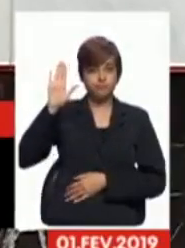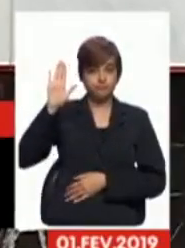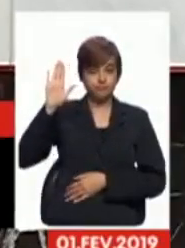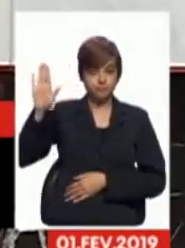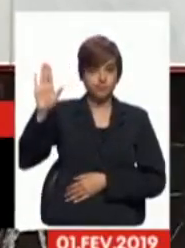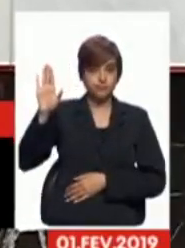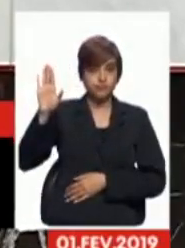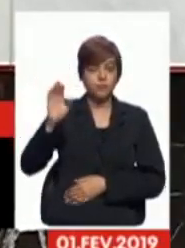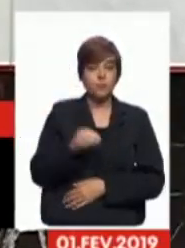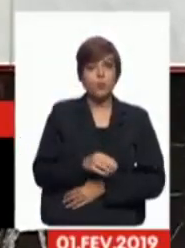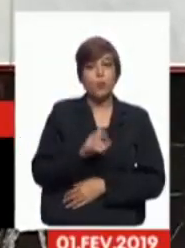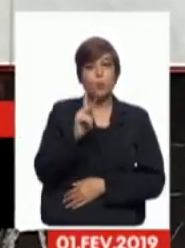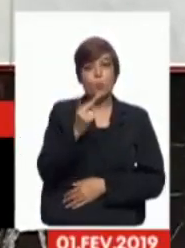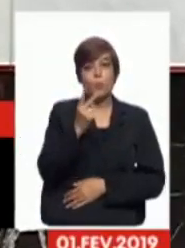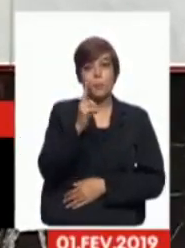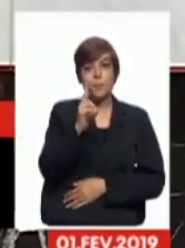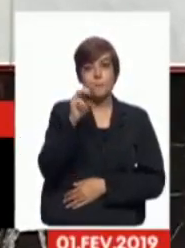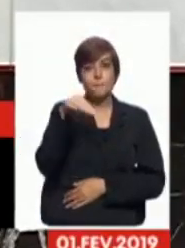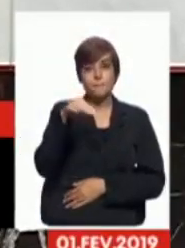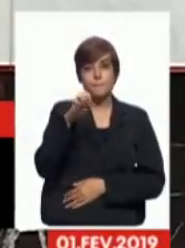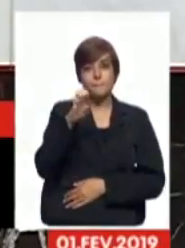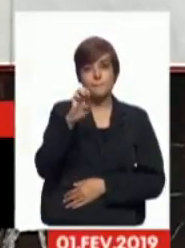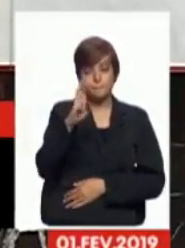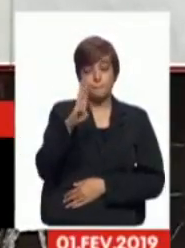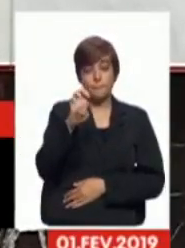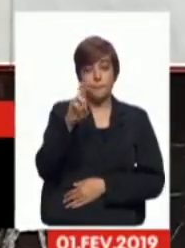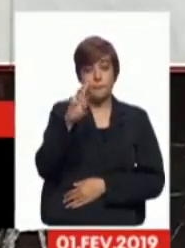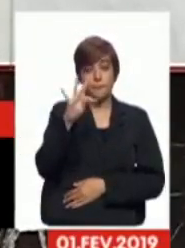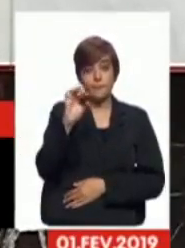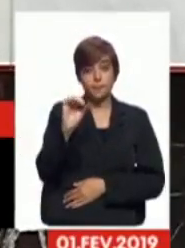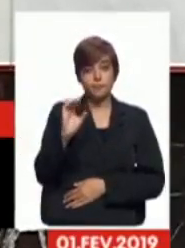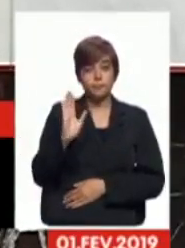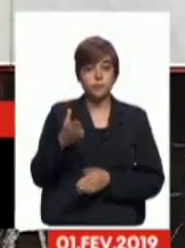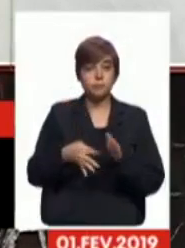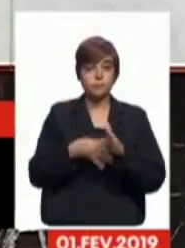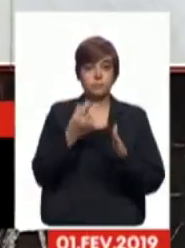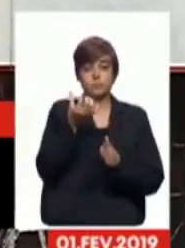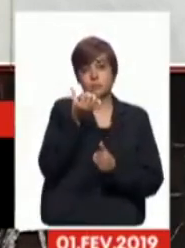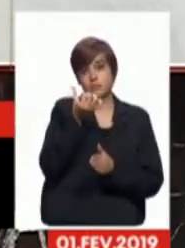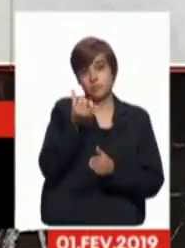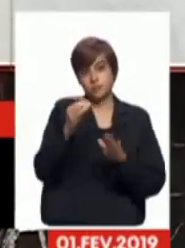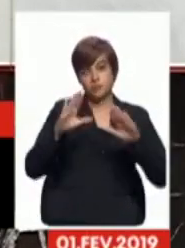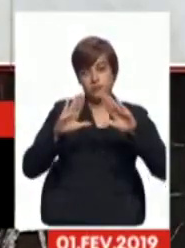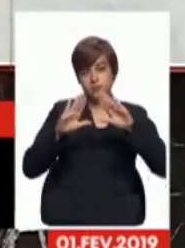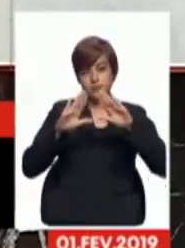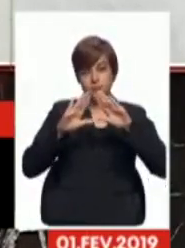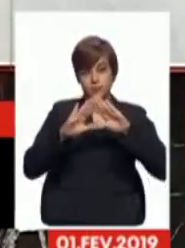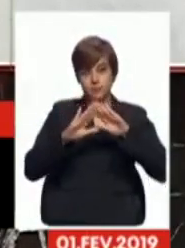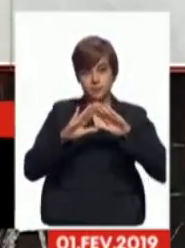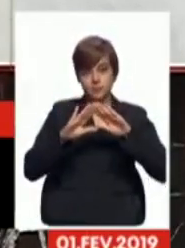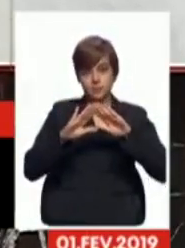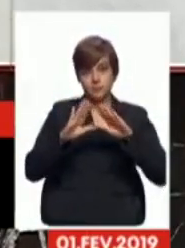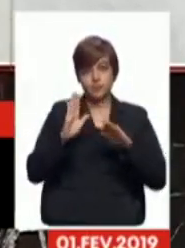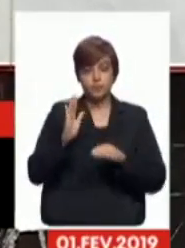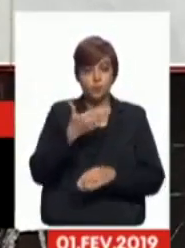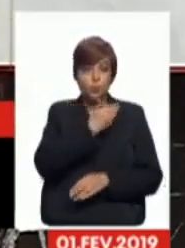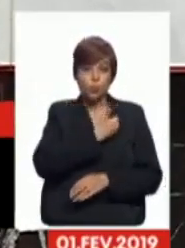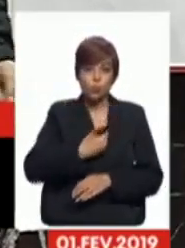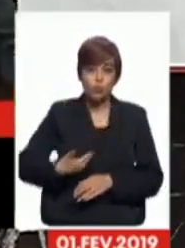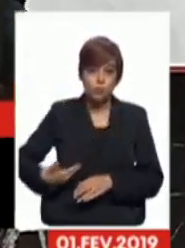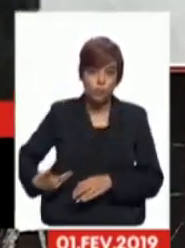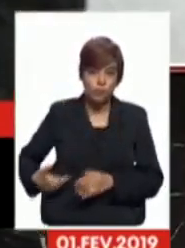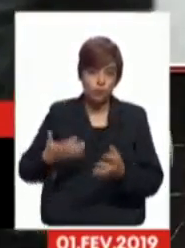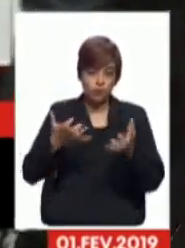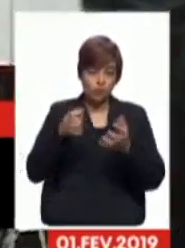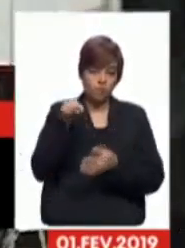Humberto Carneiro, do PSDB, foi reeleito para o sexto mandato na Assembleia e já foi indicado pelo governador Romeu Zema para